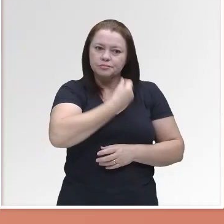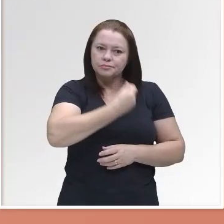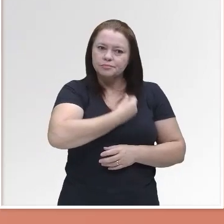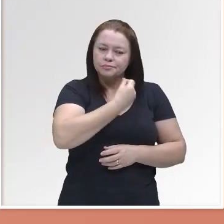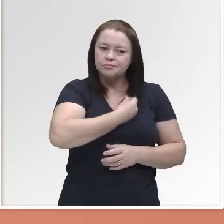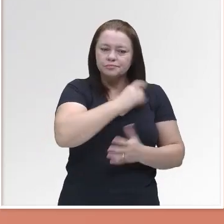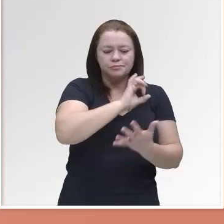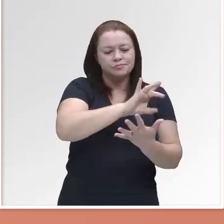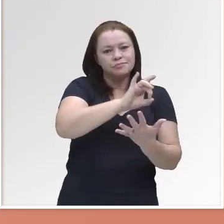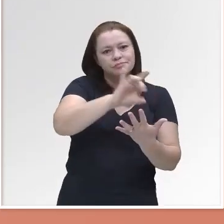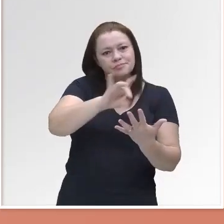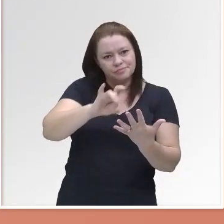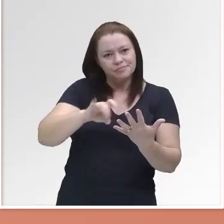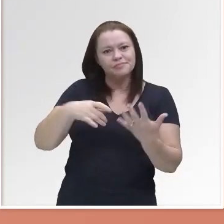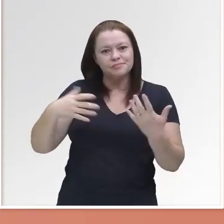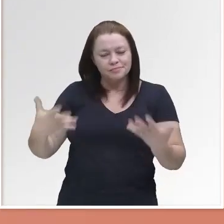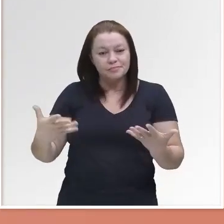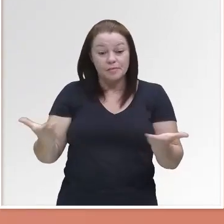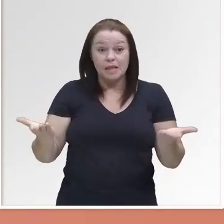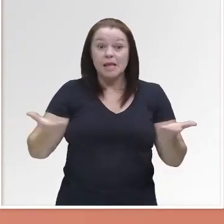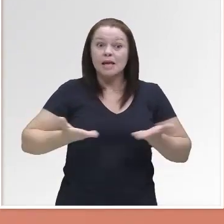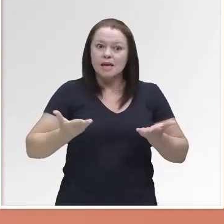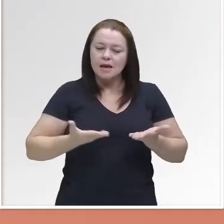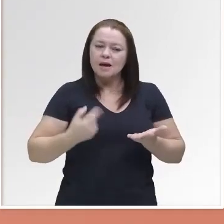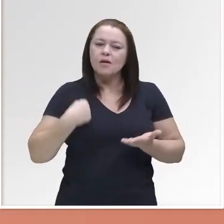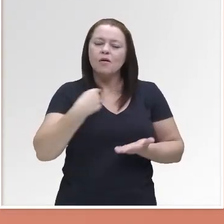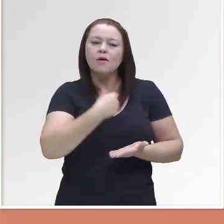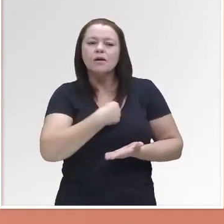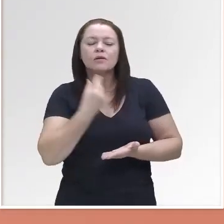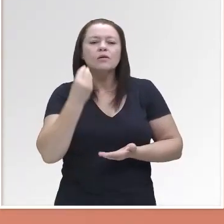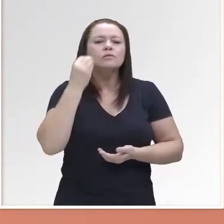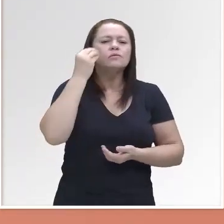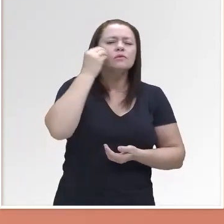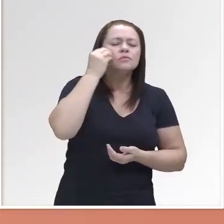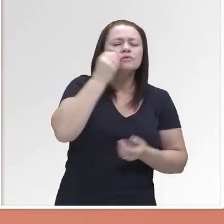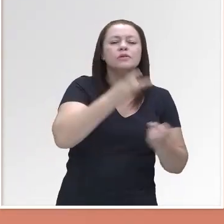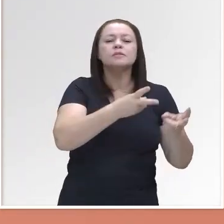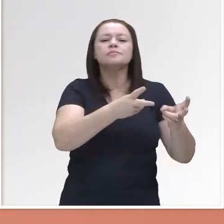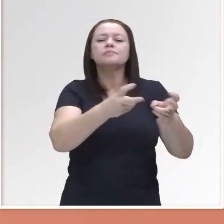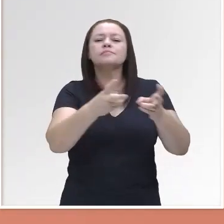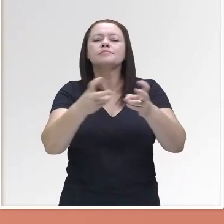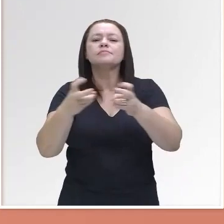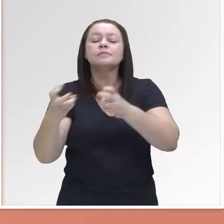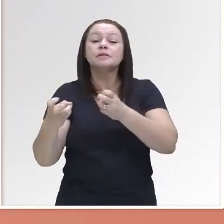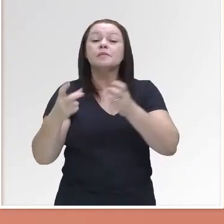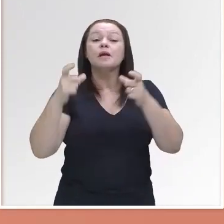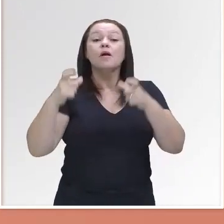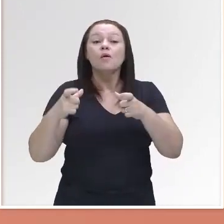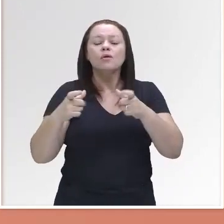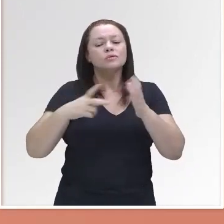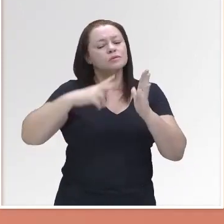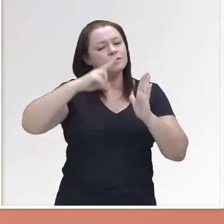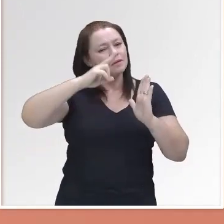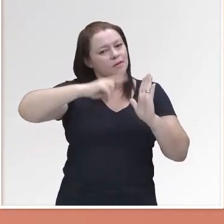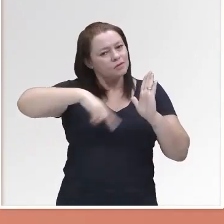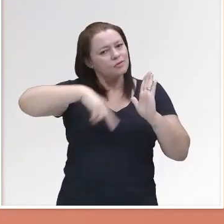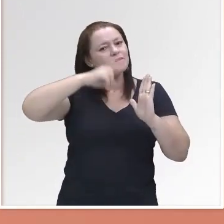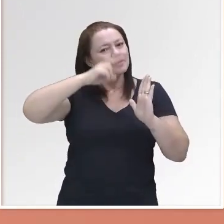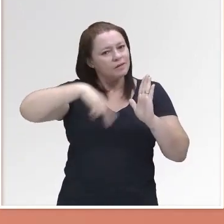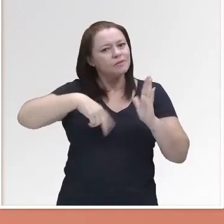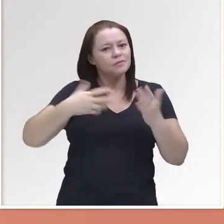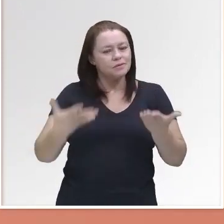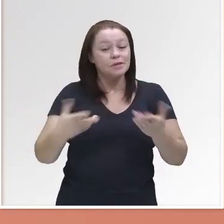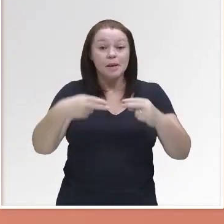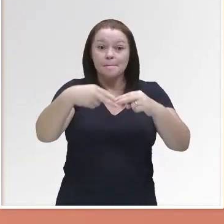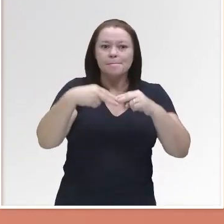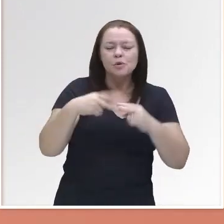demais personagens, que nós vamos então perceber nas leituras que nós faremos. É interessante que você